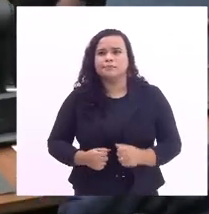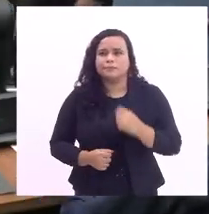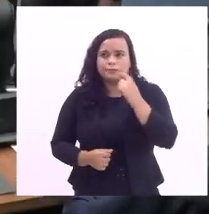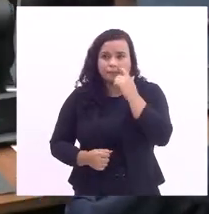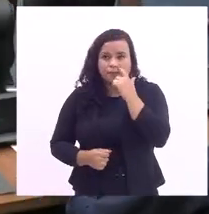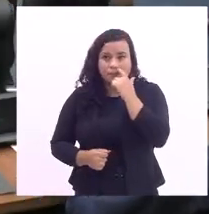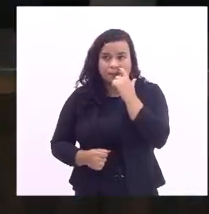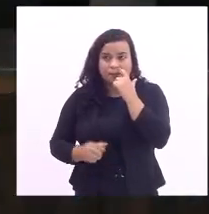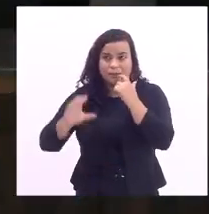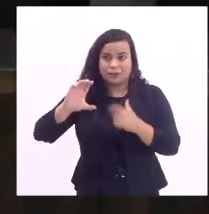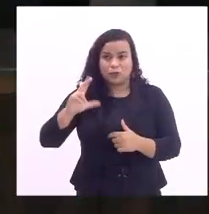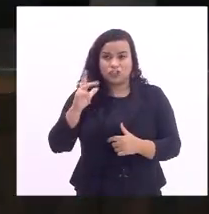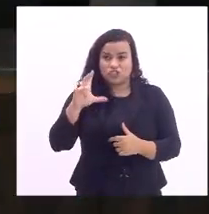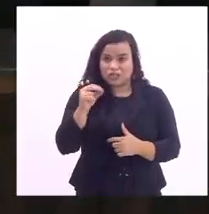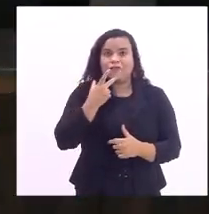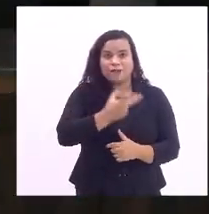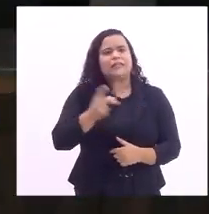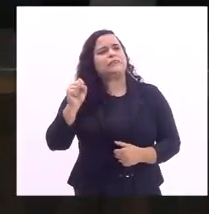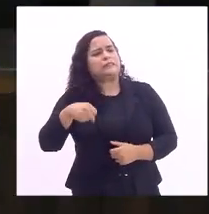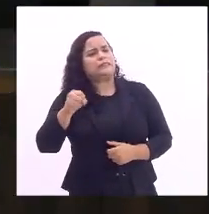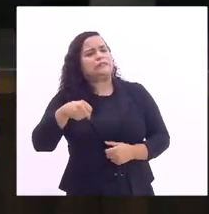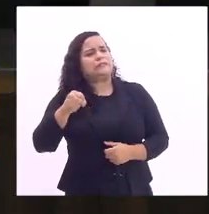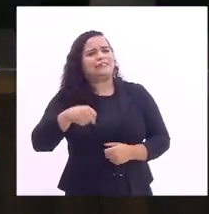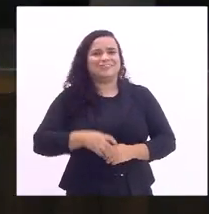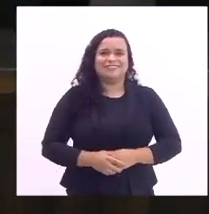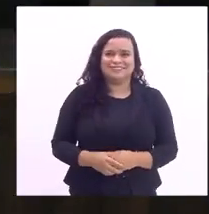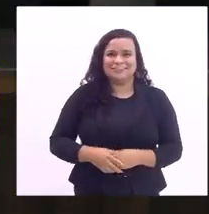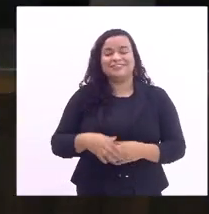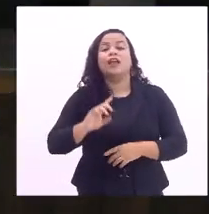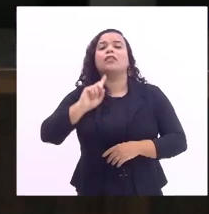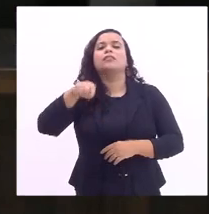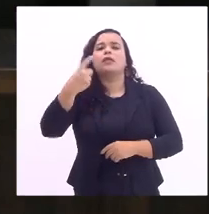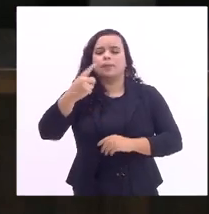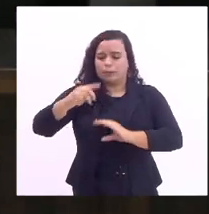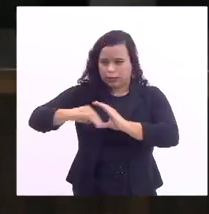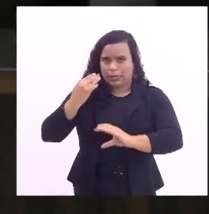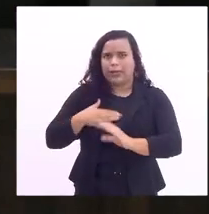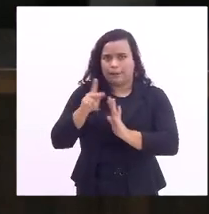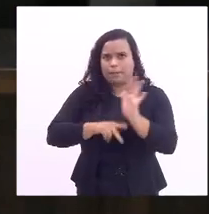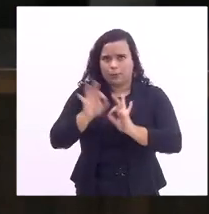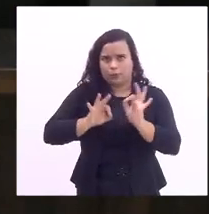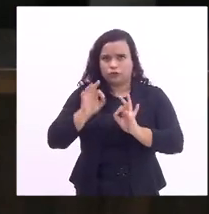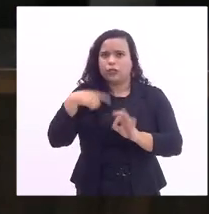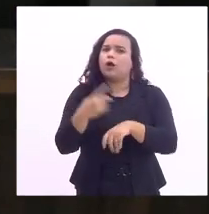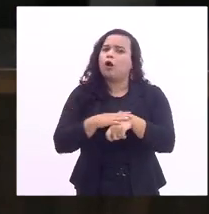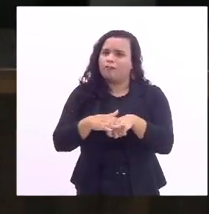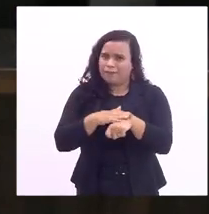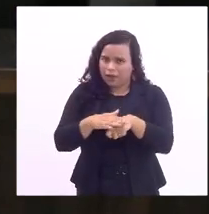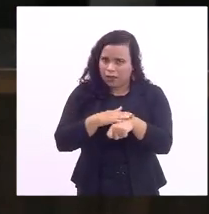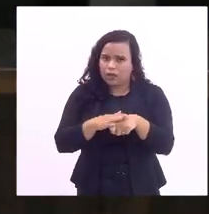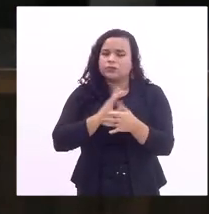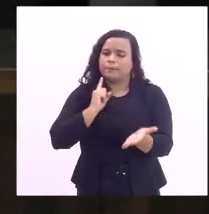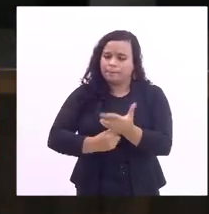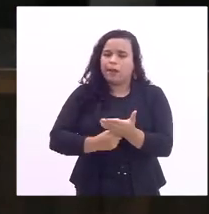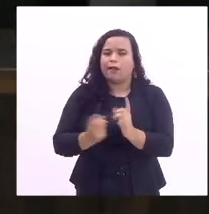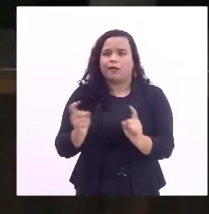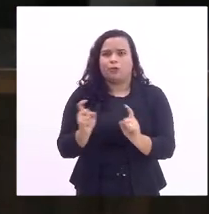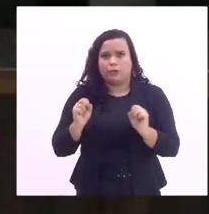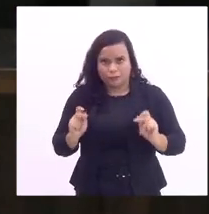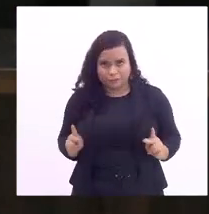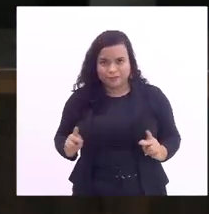Diz o Chico que é assim. Depois, Vossa Excelência, me encaminha os projetos, aí a gente conversa, depois fazemos a reunião, tá